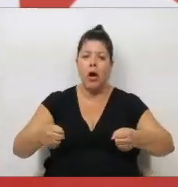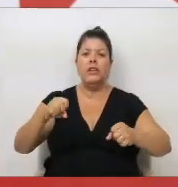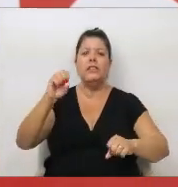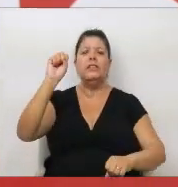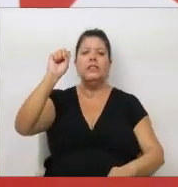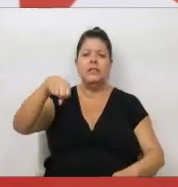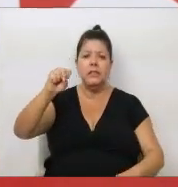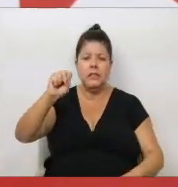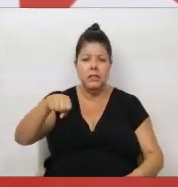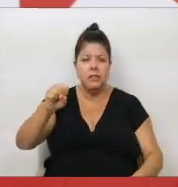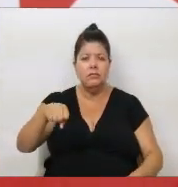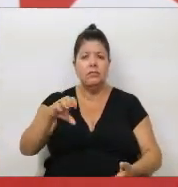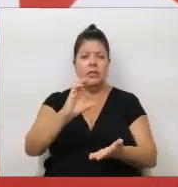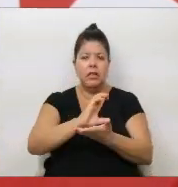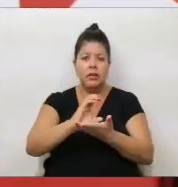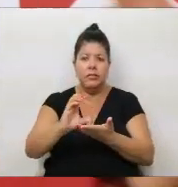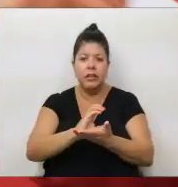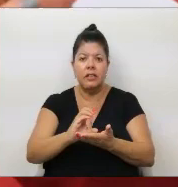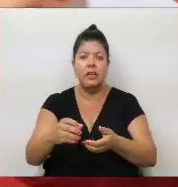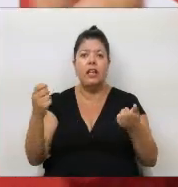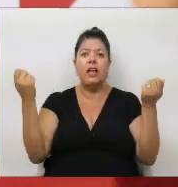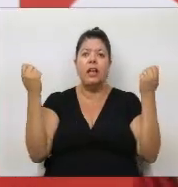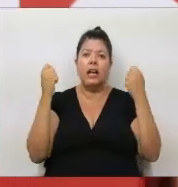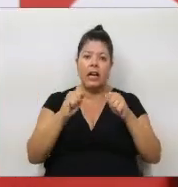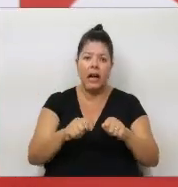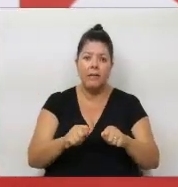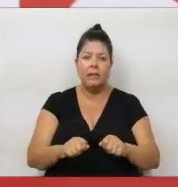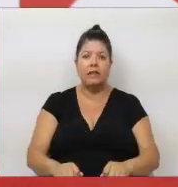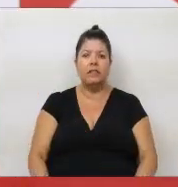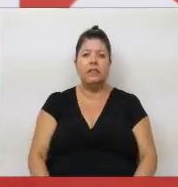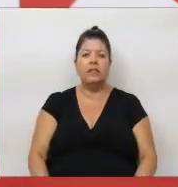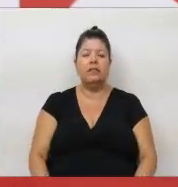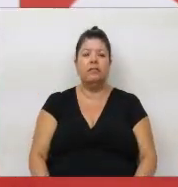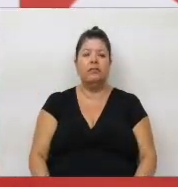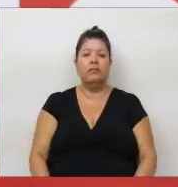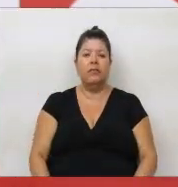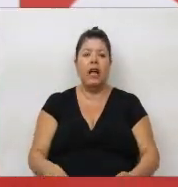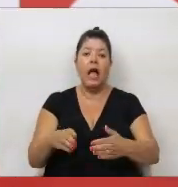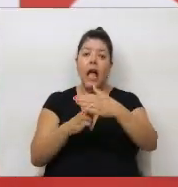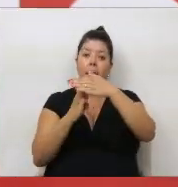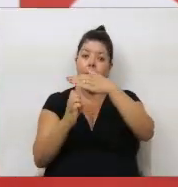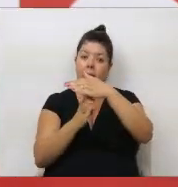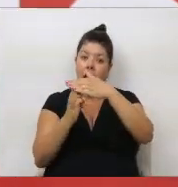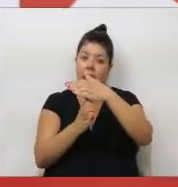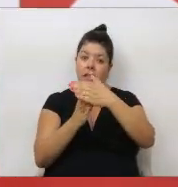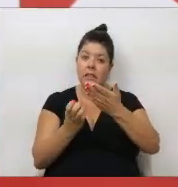em capacitação, nós investirmos em atração de empresas